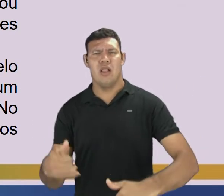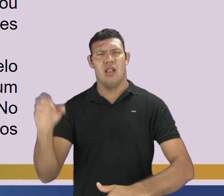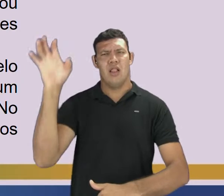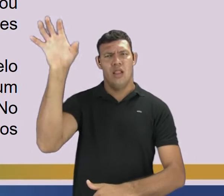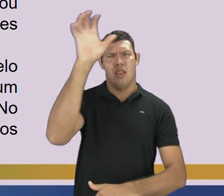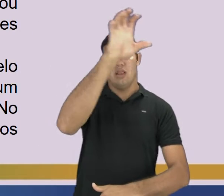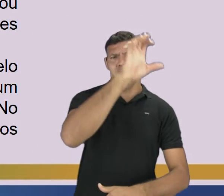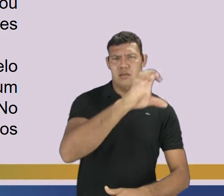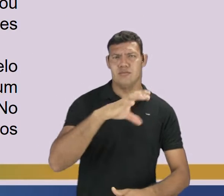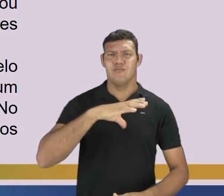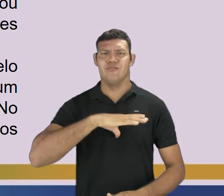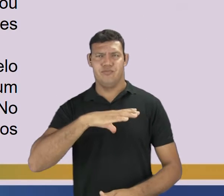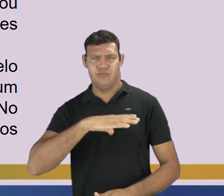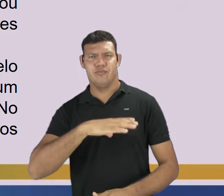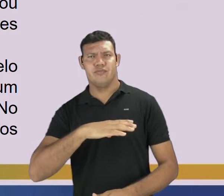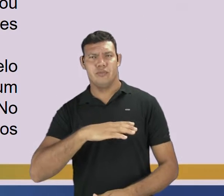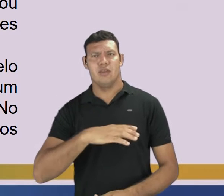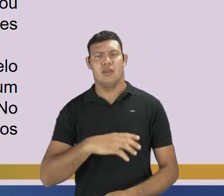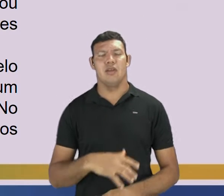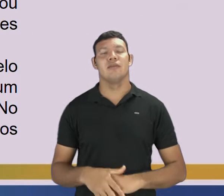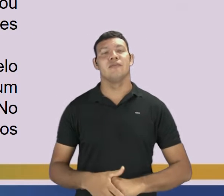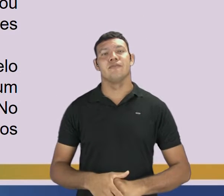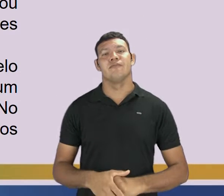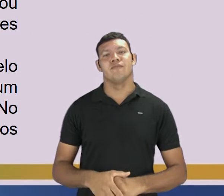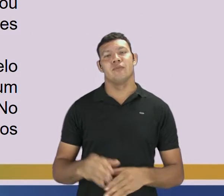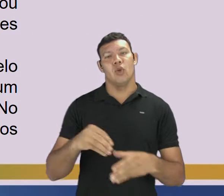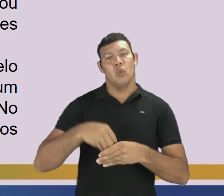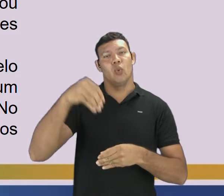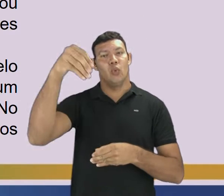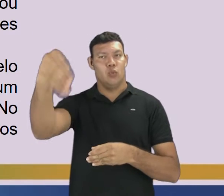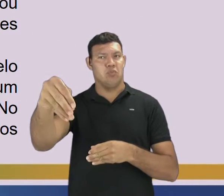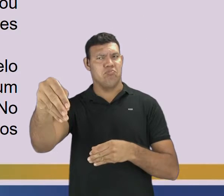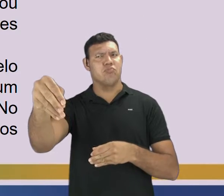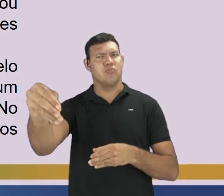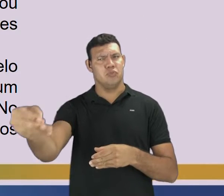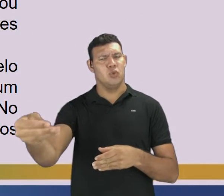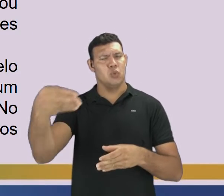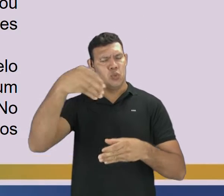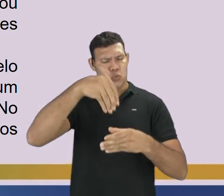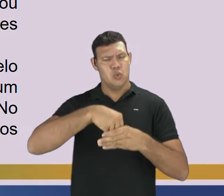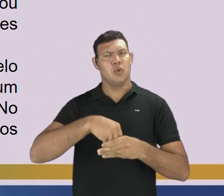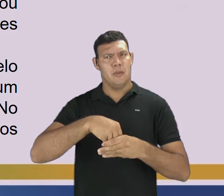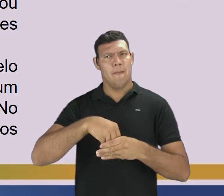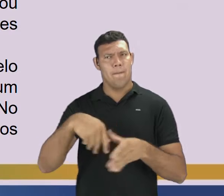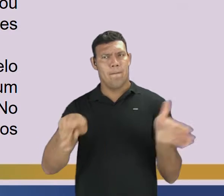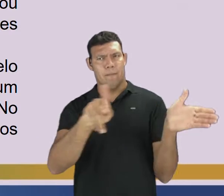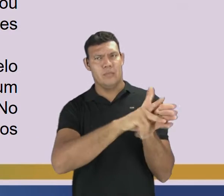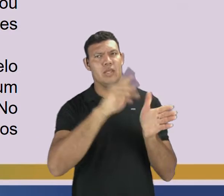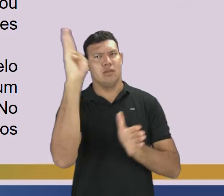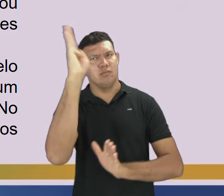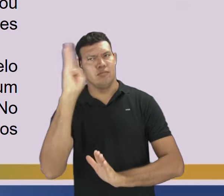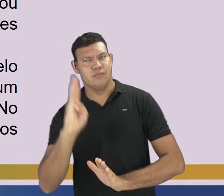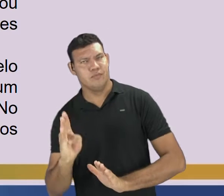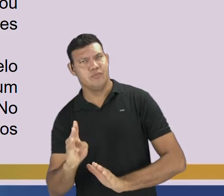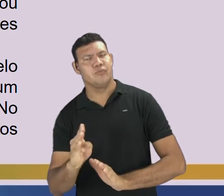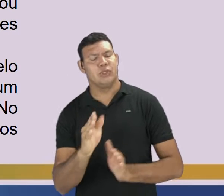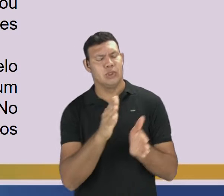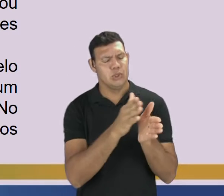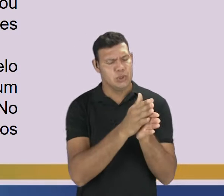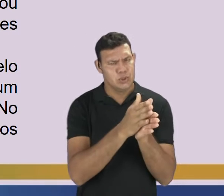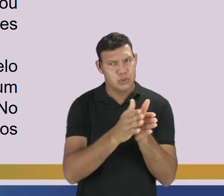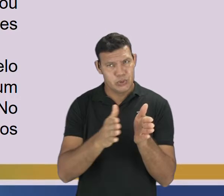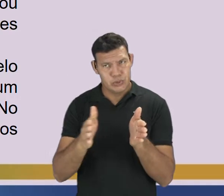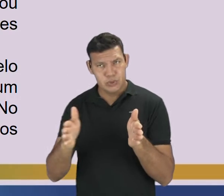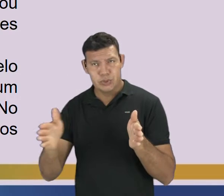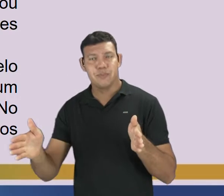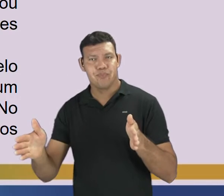de uma cidade para outra, né? Tanto internacional como nacional. Então, nesse processo, é importante salientar